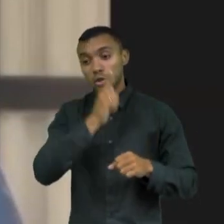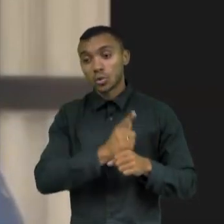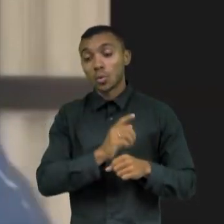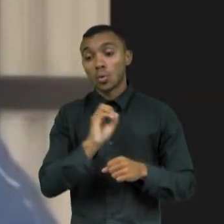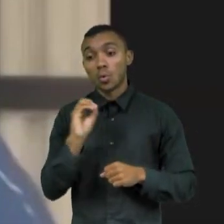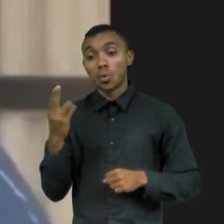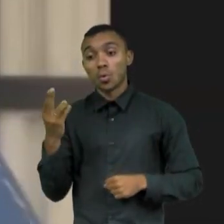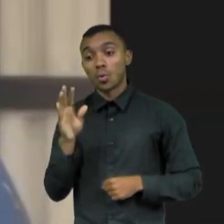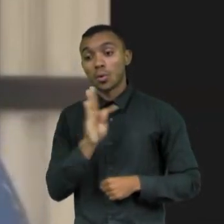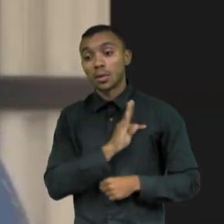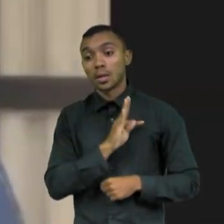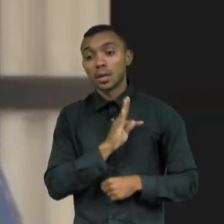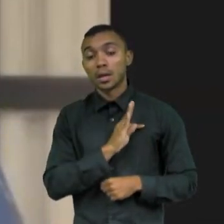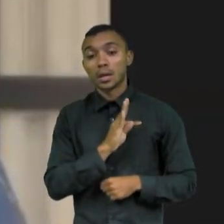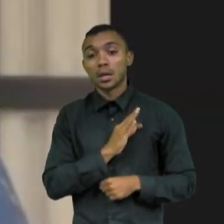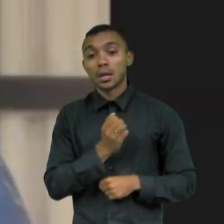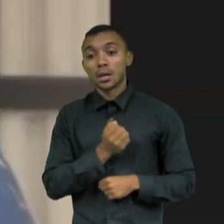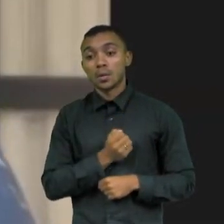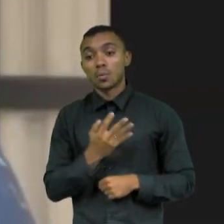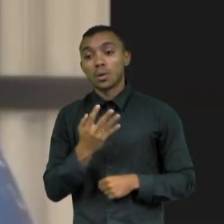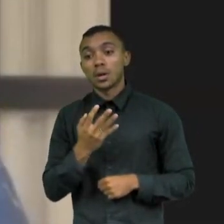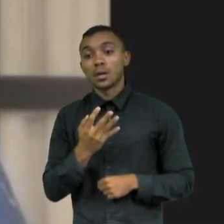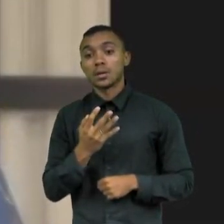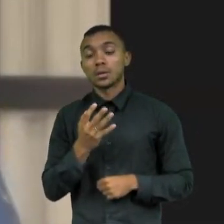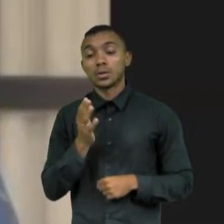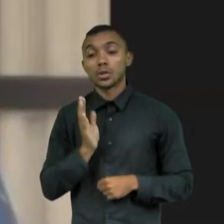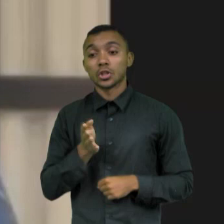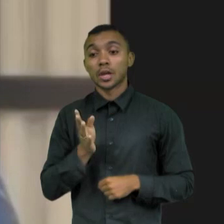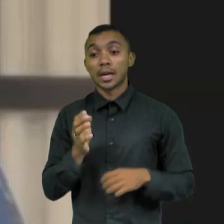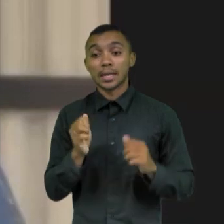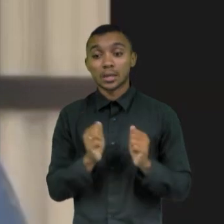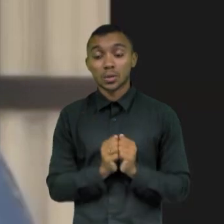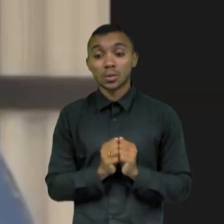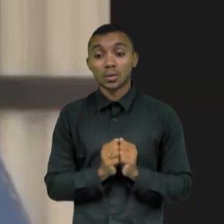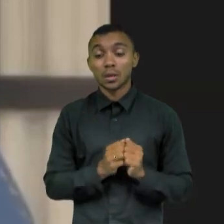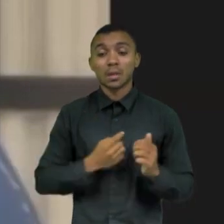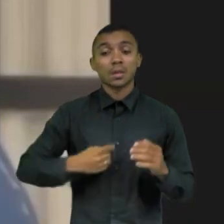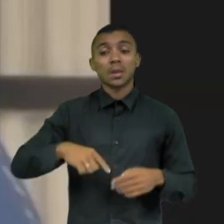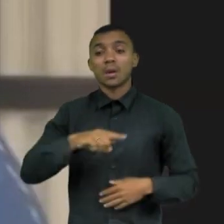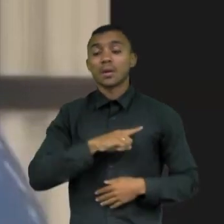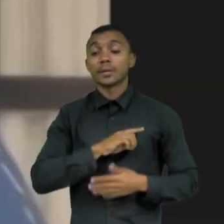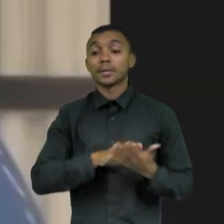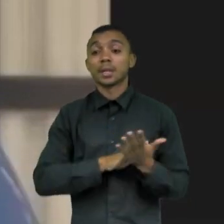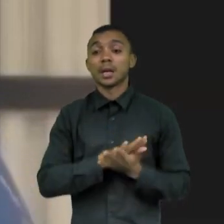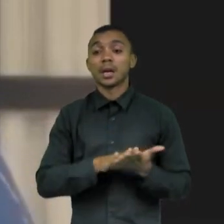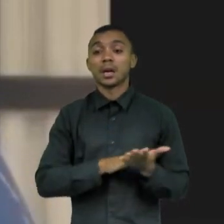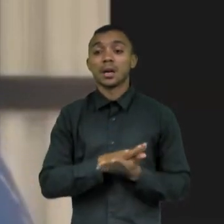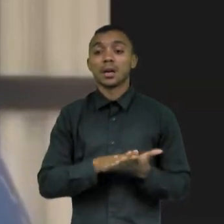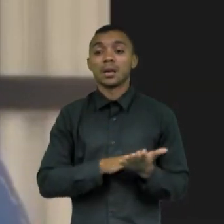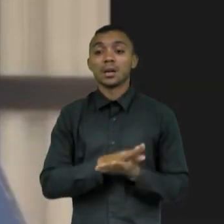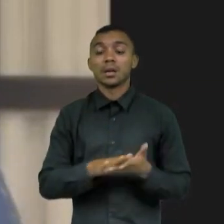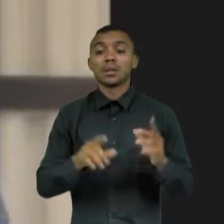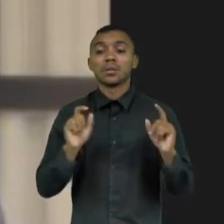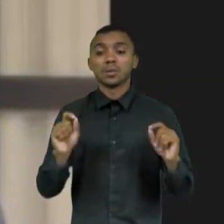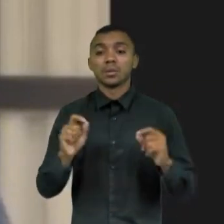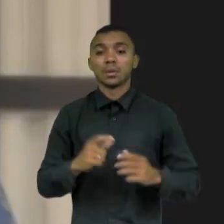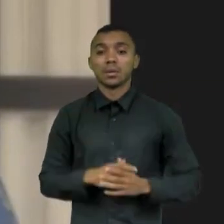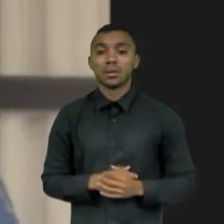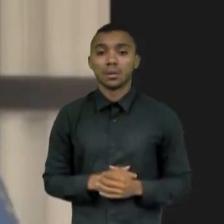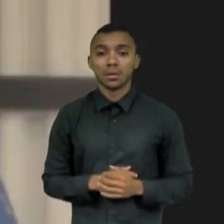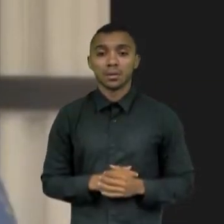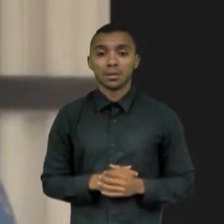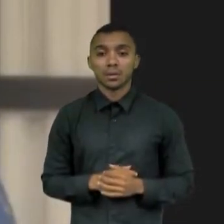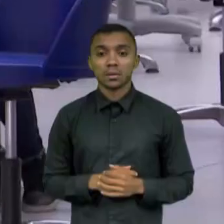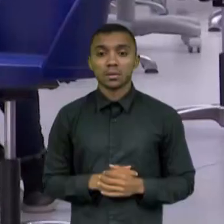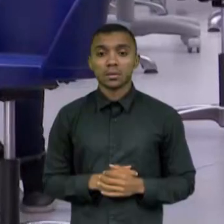técnico, quantos papéis da carreira sempre tiveram à nossa disposição e nós nunca usamos ou enxergamos que nós poderíamos usar